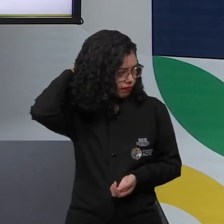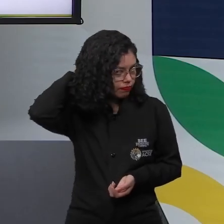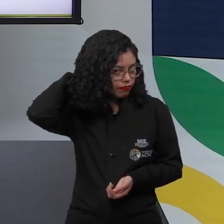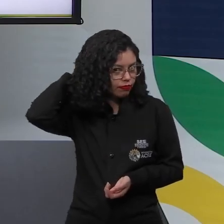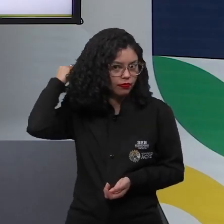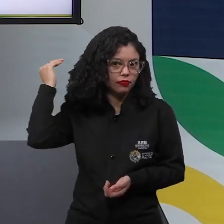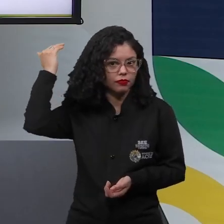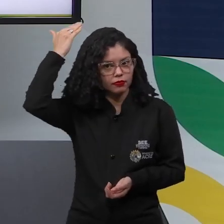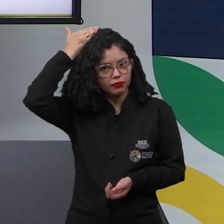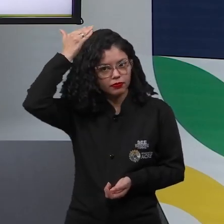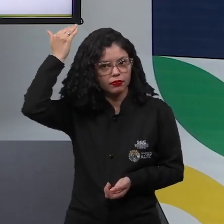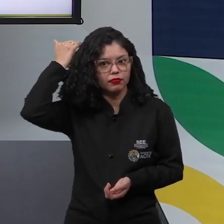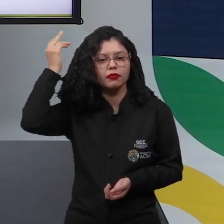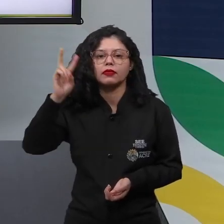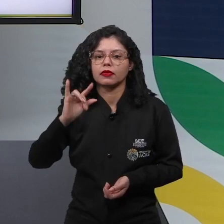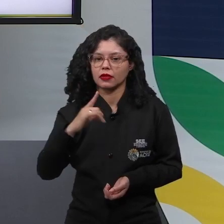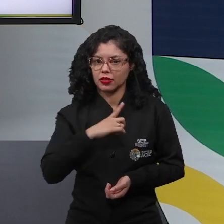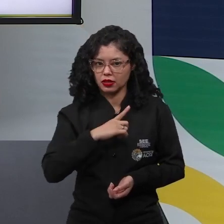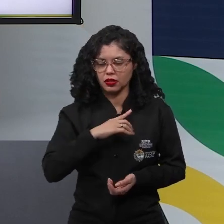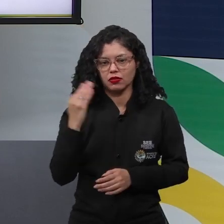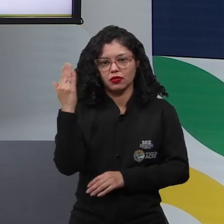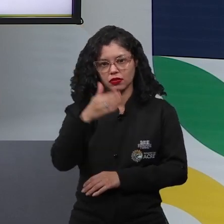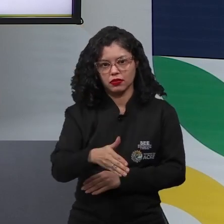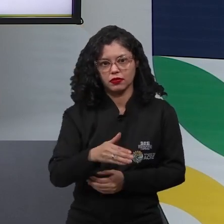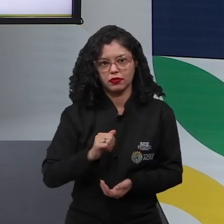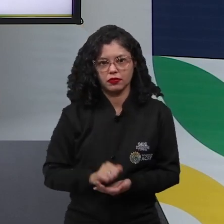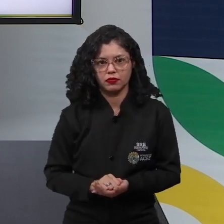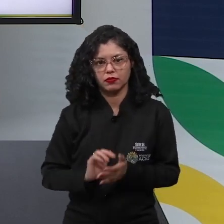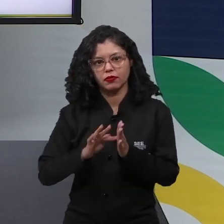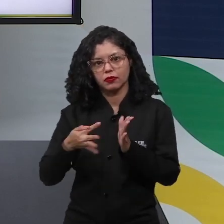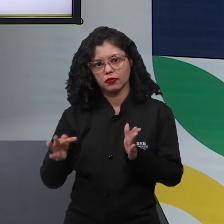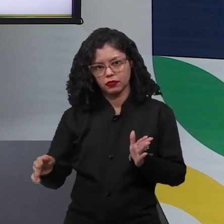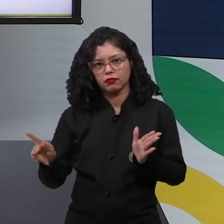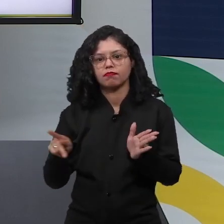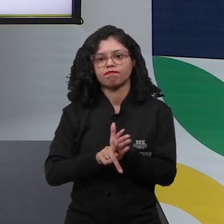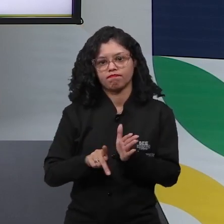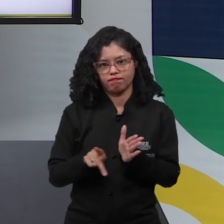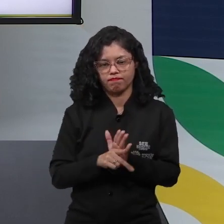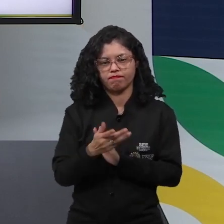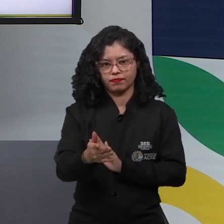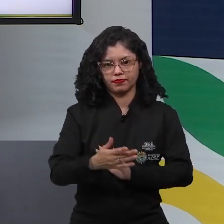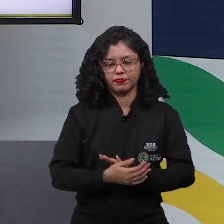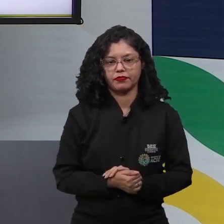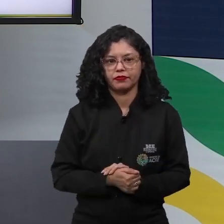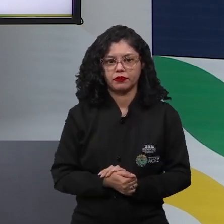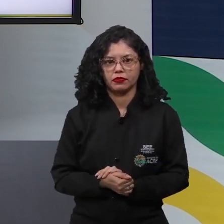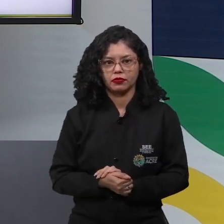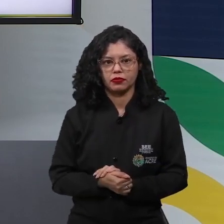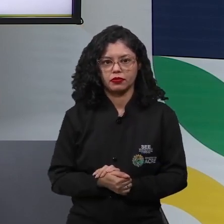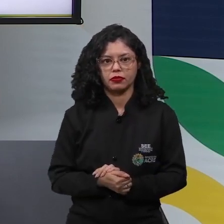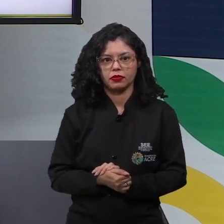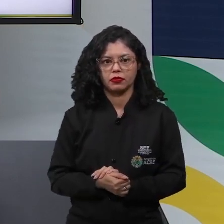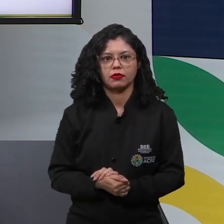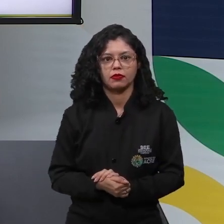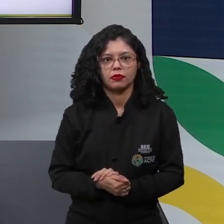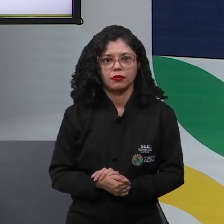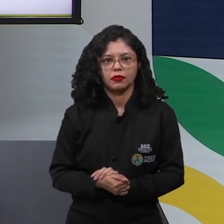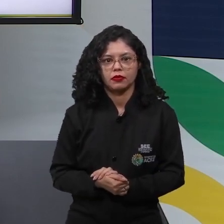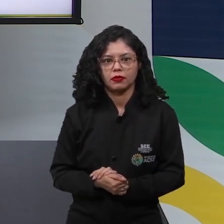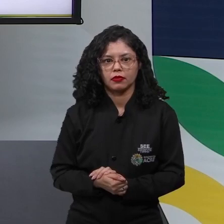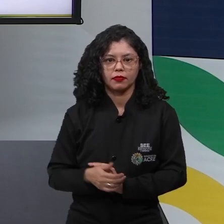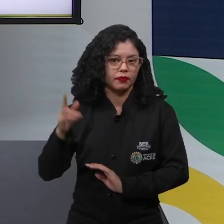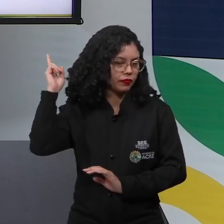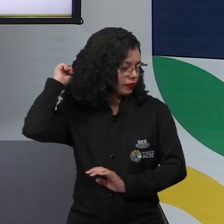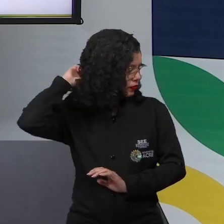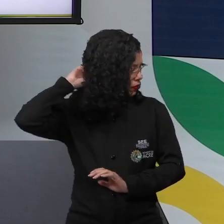um desses lobos, vai afetar diretamente a função dele. Por exemplo, se a gente